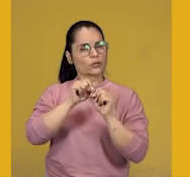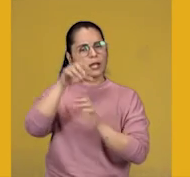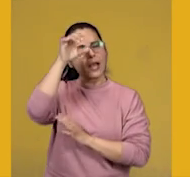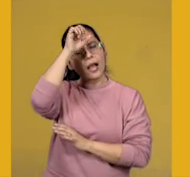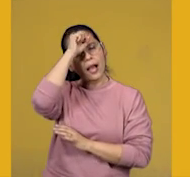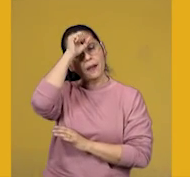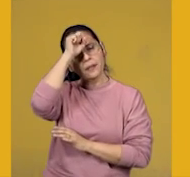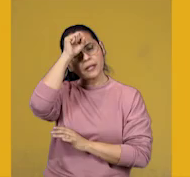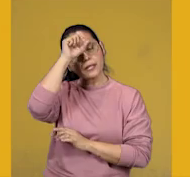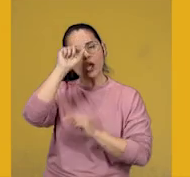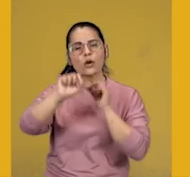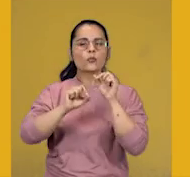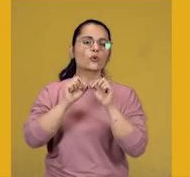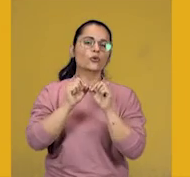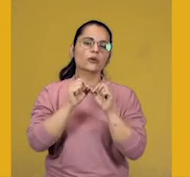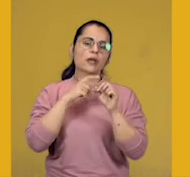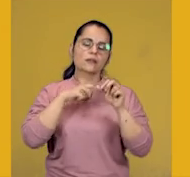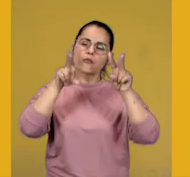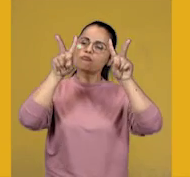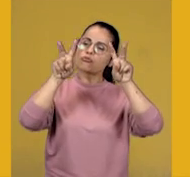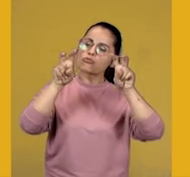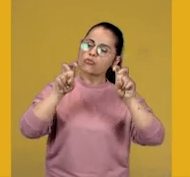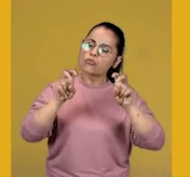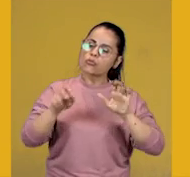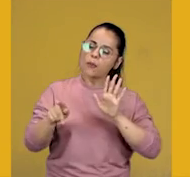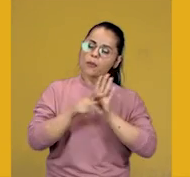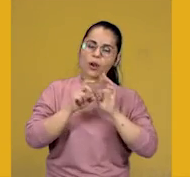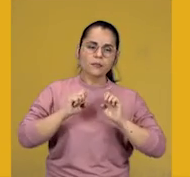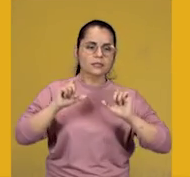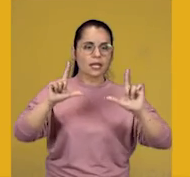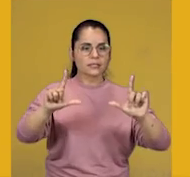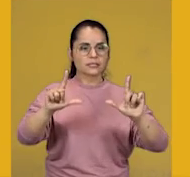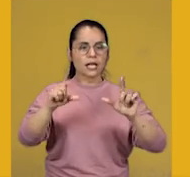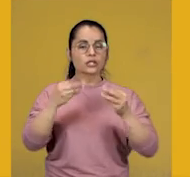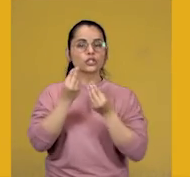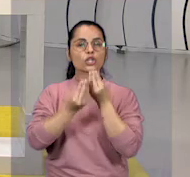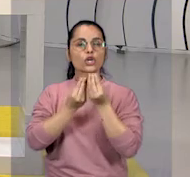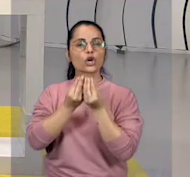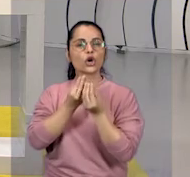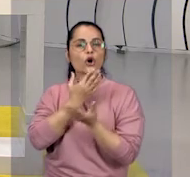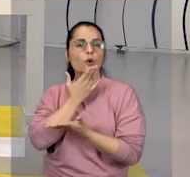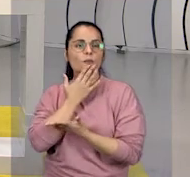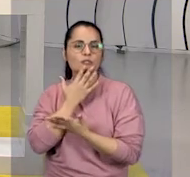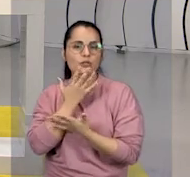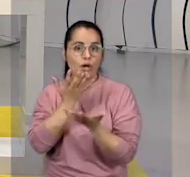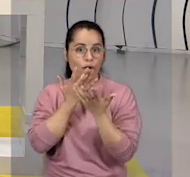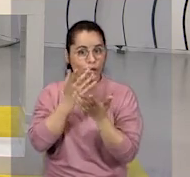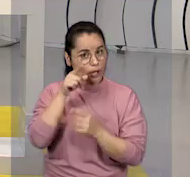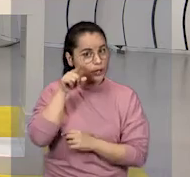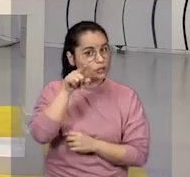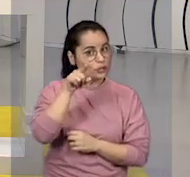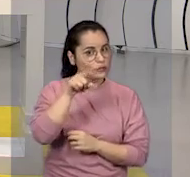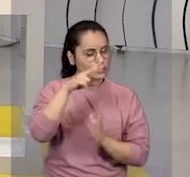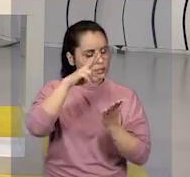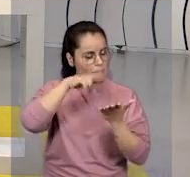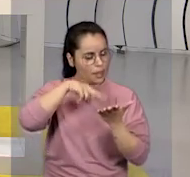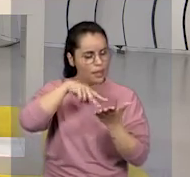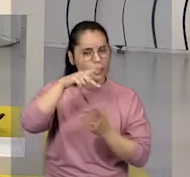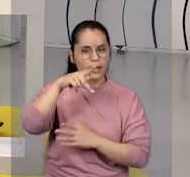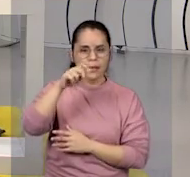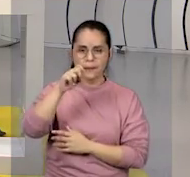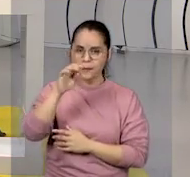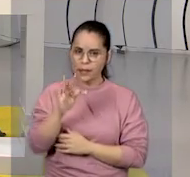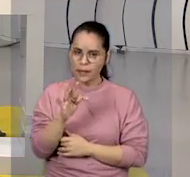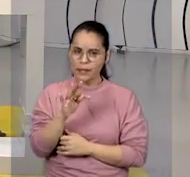aprendemos sobre alguns termos cênicos e a harmonia das cores. Eu quero que você leia o seu